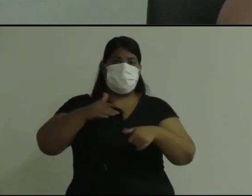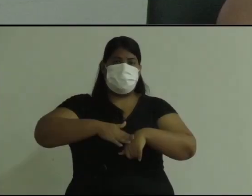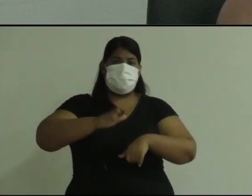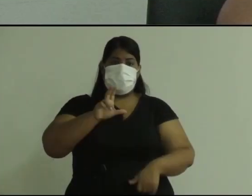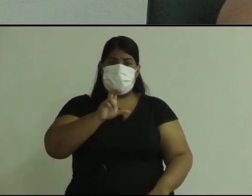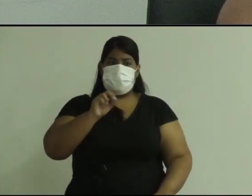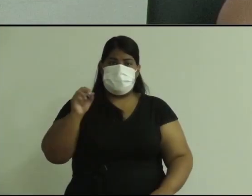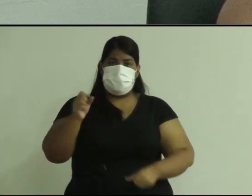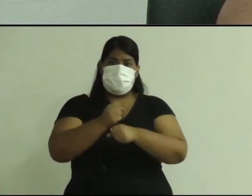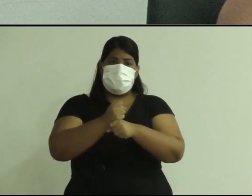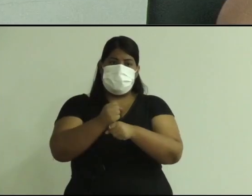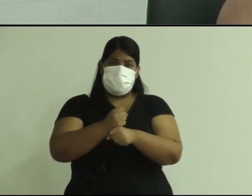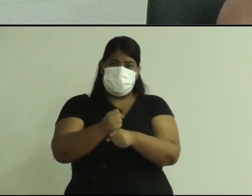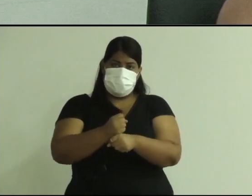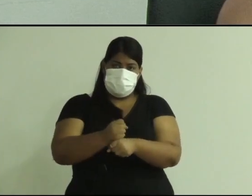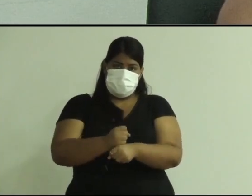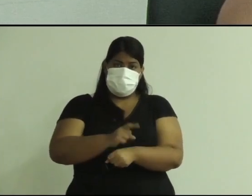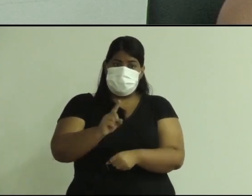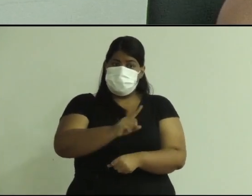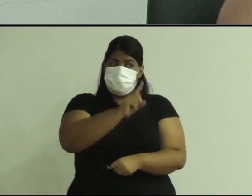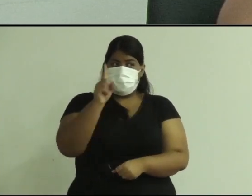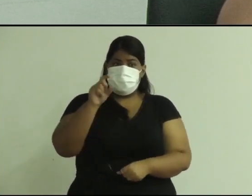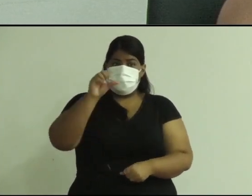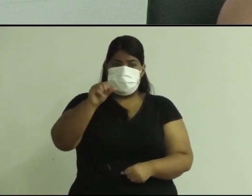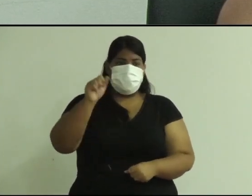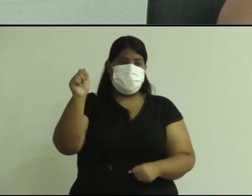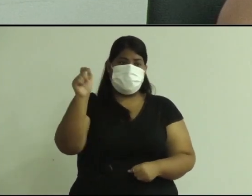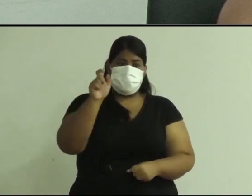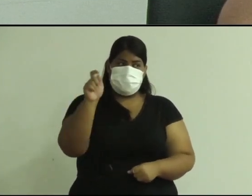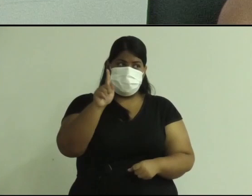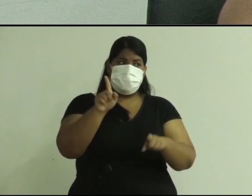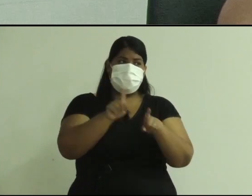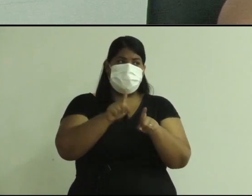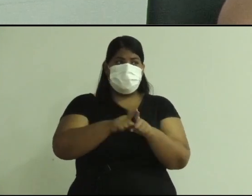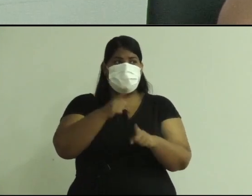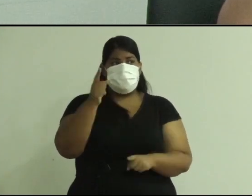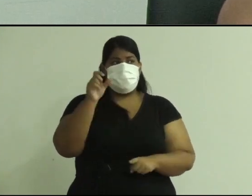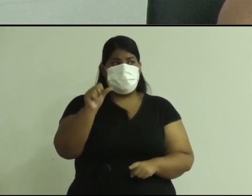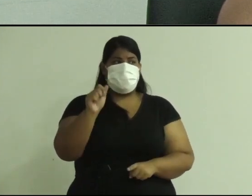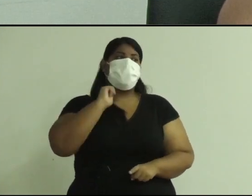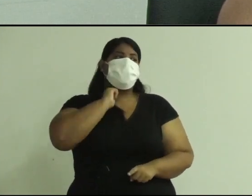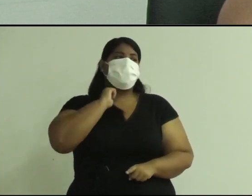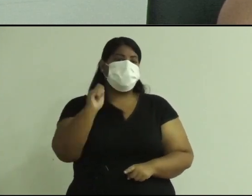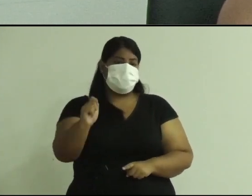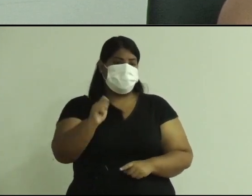anos. Tanto o 9 de agosto, assim como o 19 de abril,